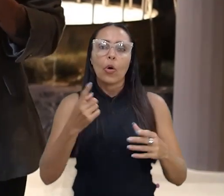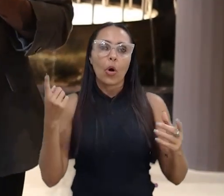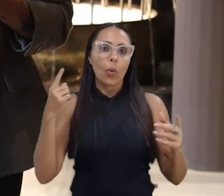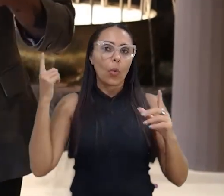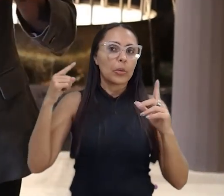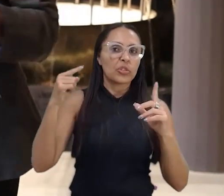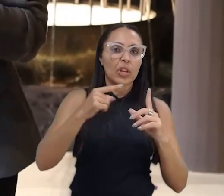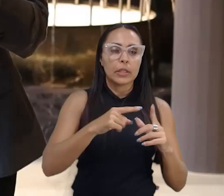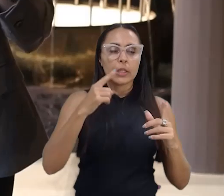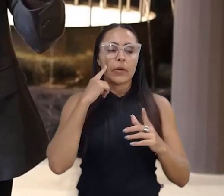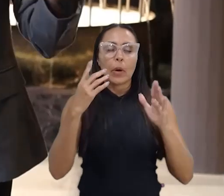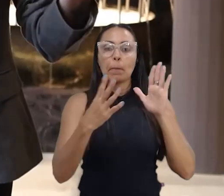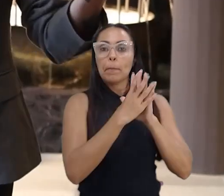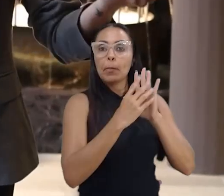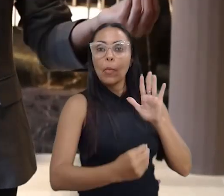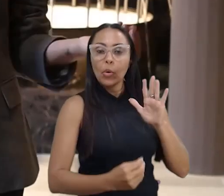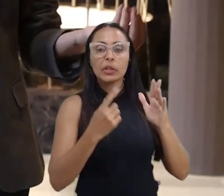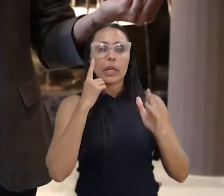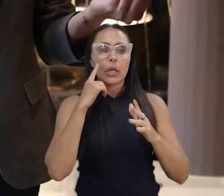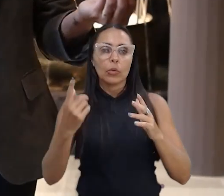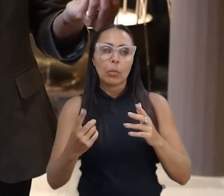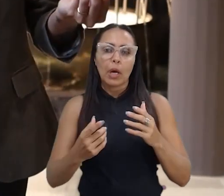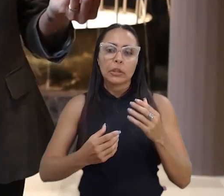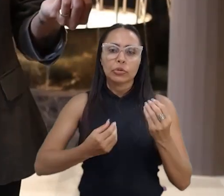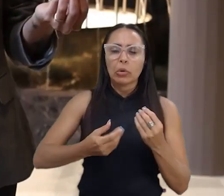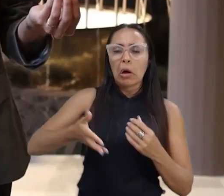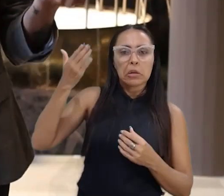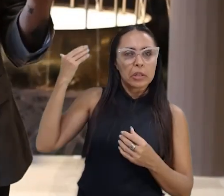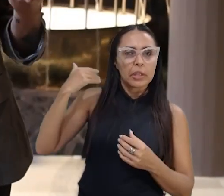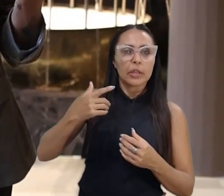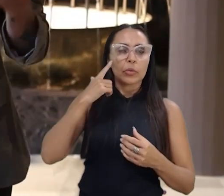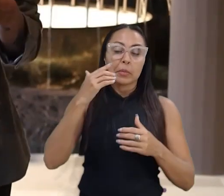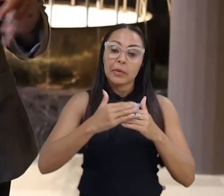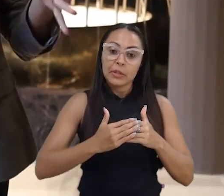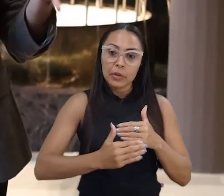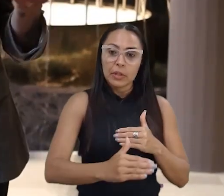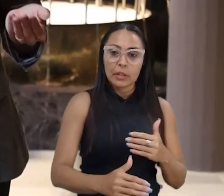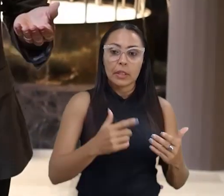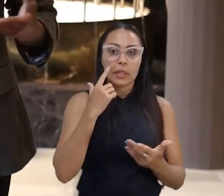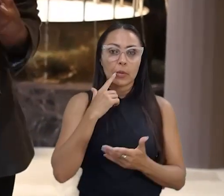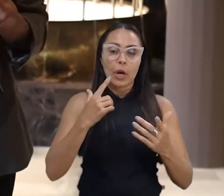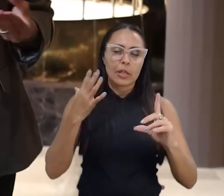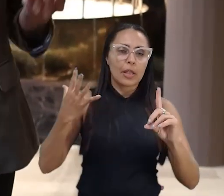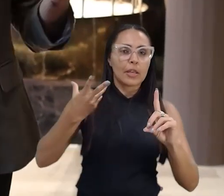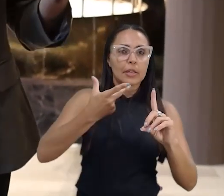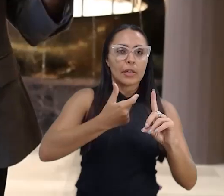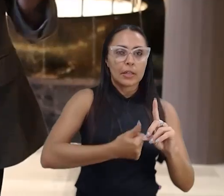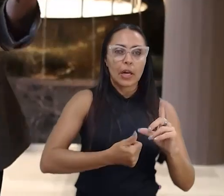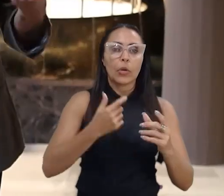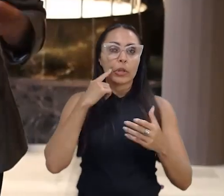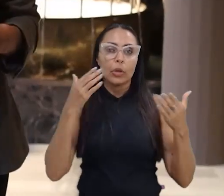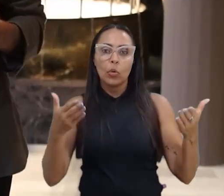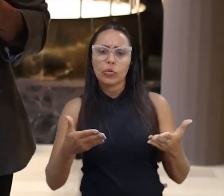a móveis planejados, em vez de móveis necessariamente mais rústicos, móveis produzidos inicialmente de uma forma mais artesanal e que hoje